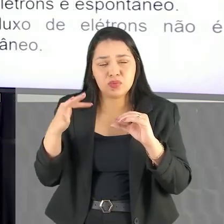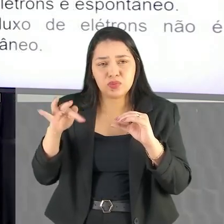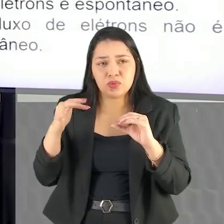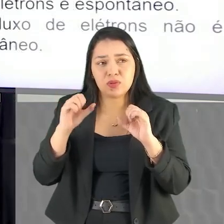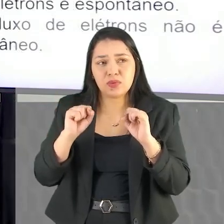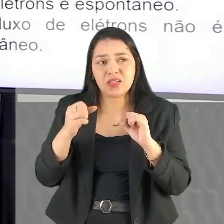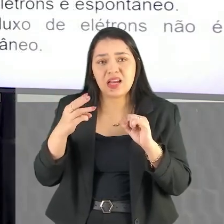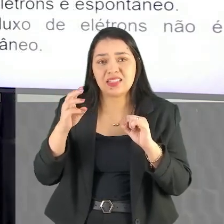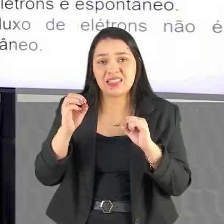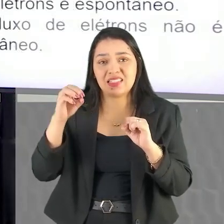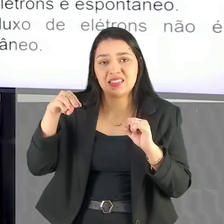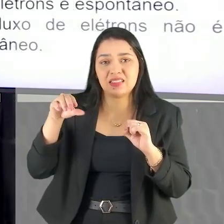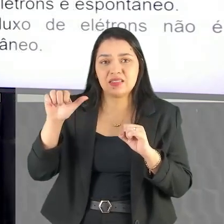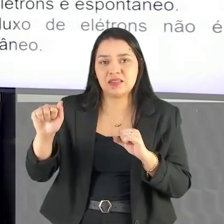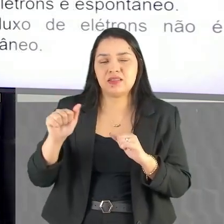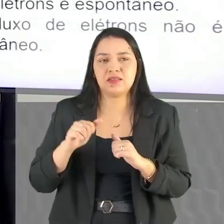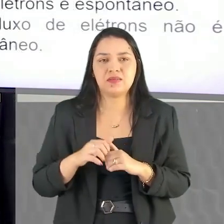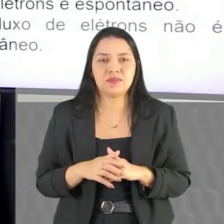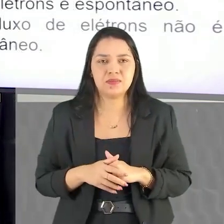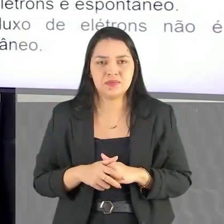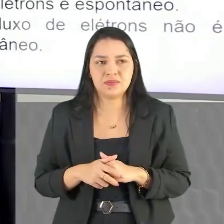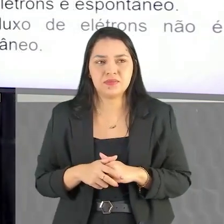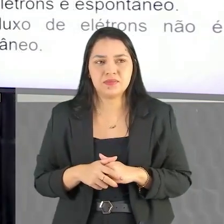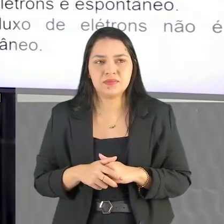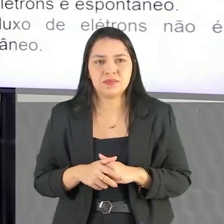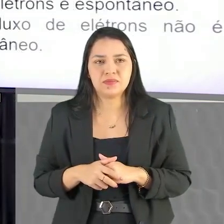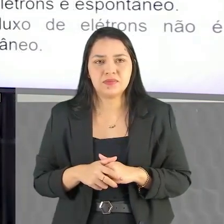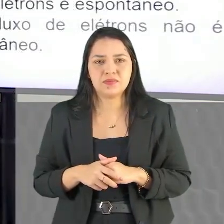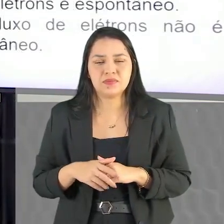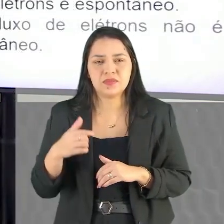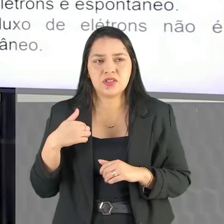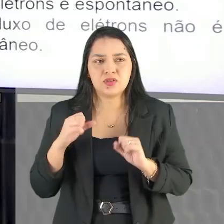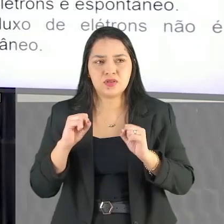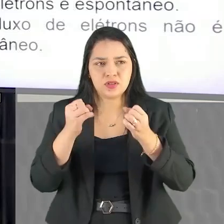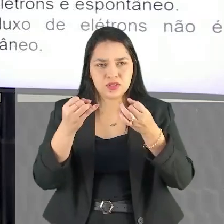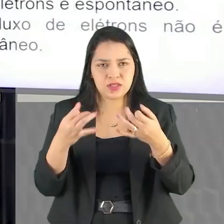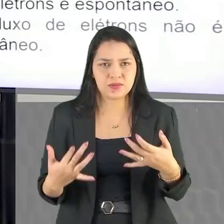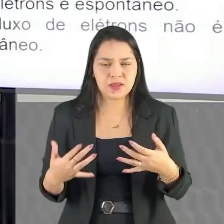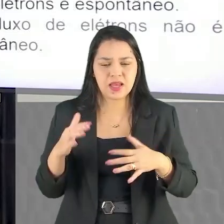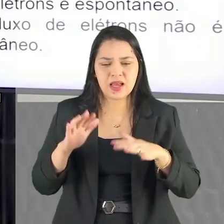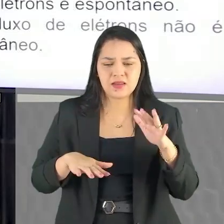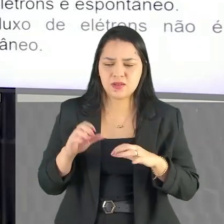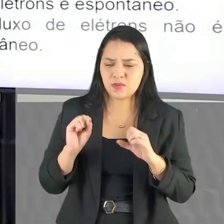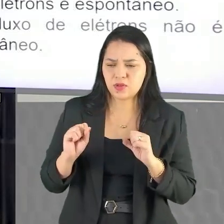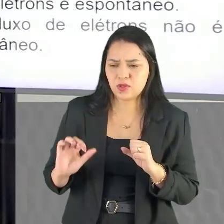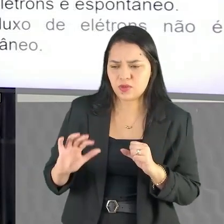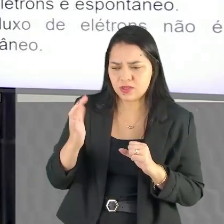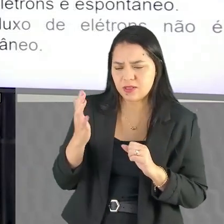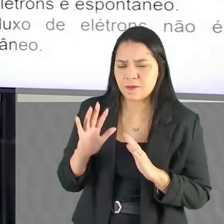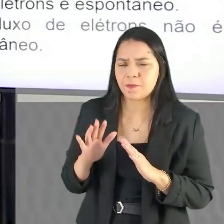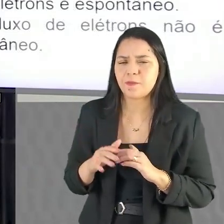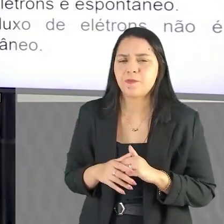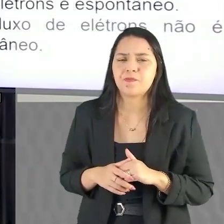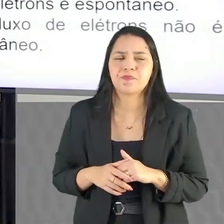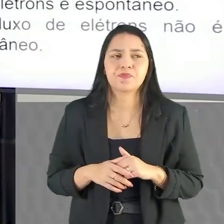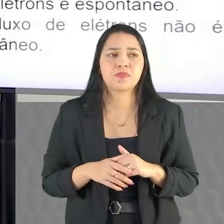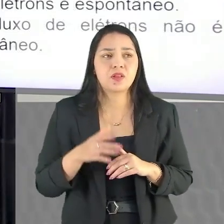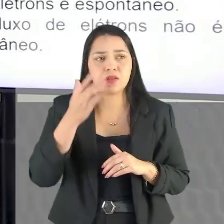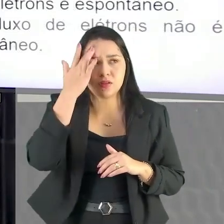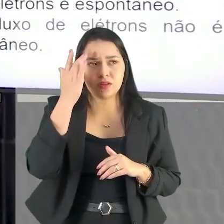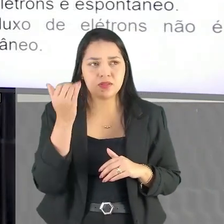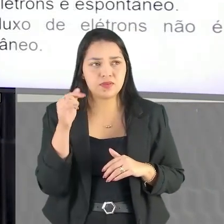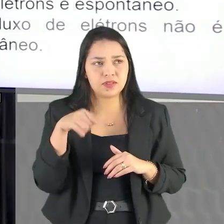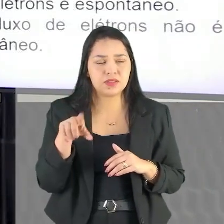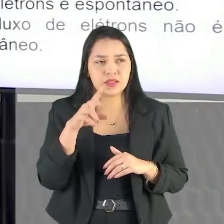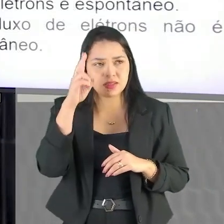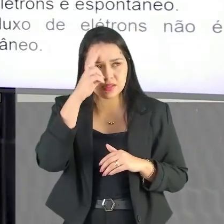corrente que pode chegar... Olha só, deixa eu te explicar uma coisa. Às vezes acontecia assim, ó. Não sei se vocês lembram